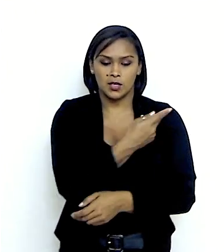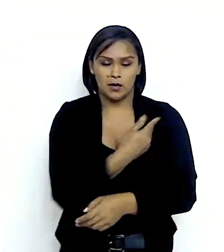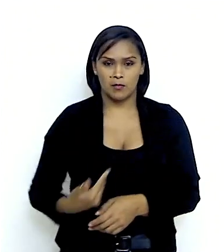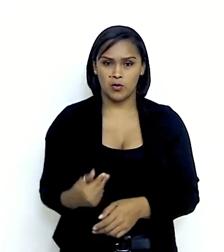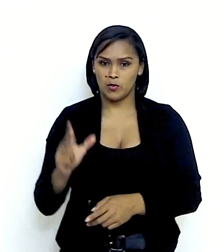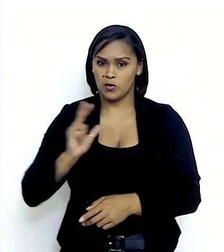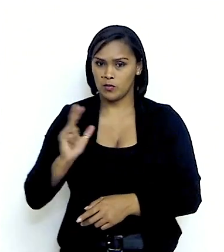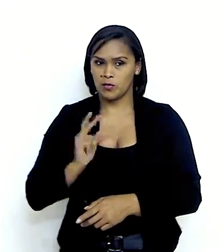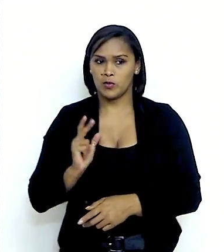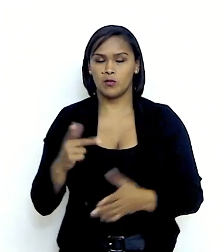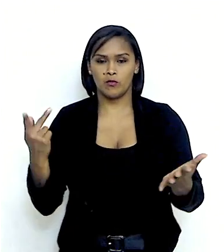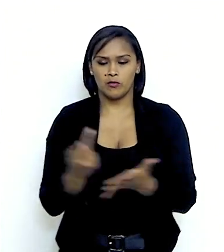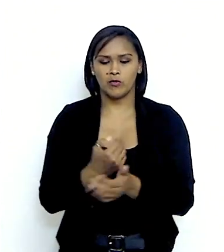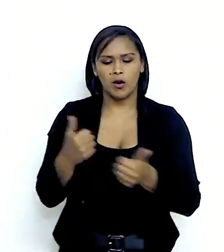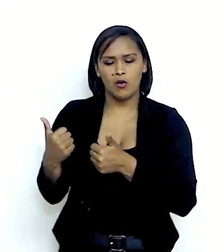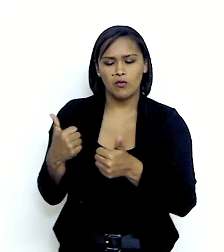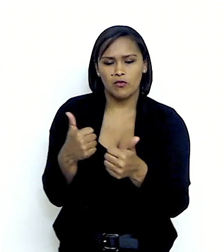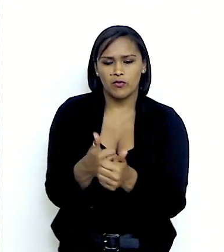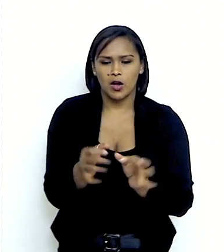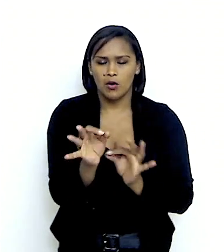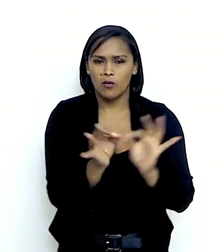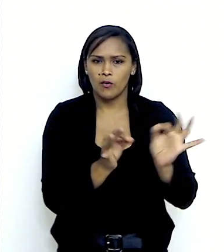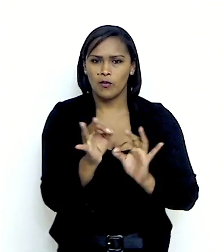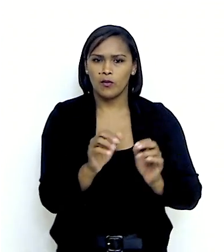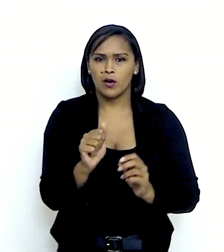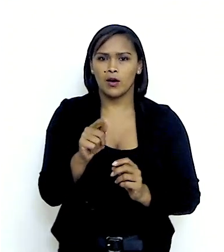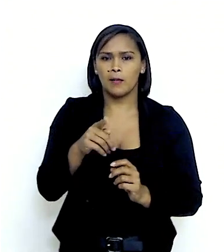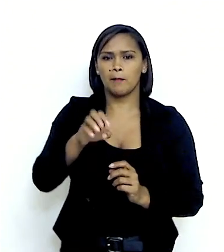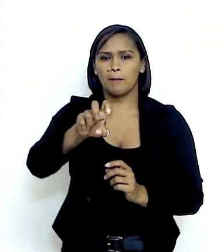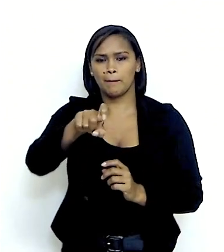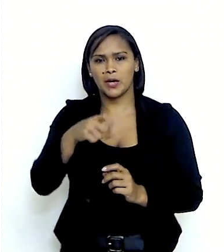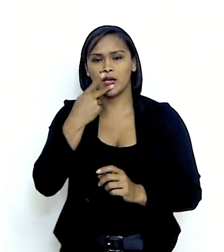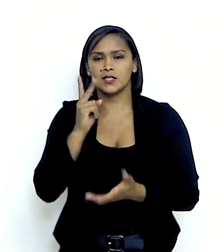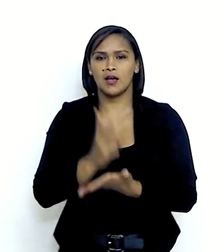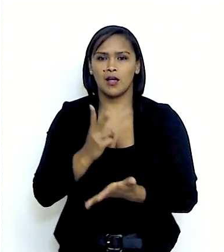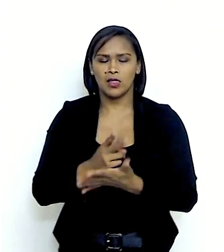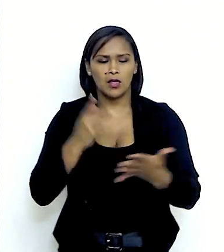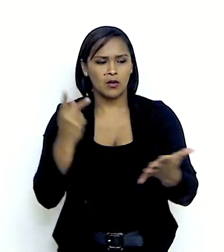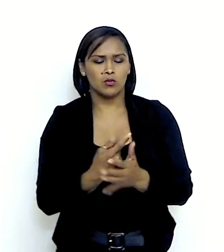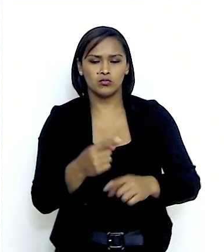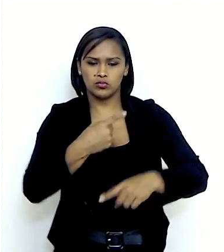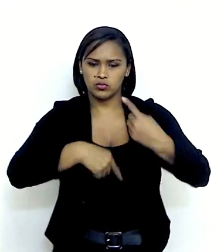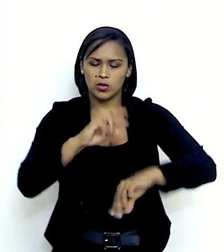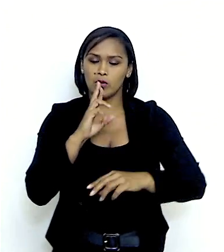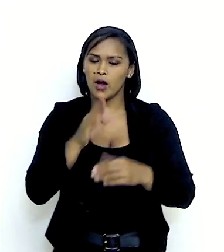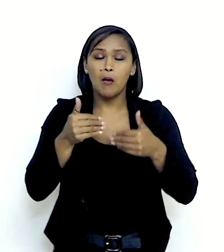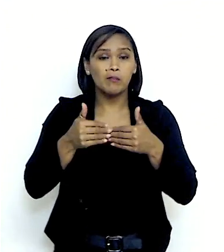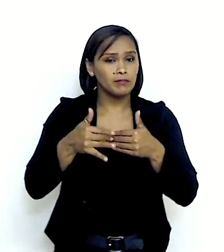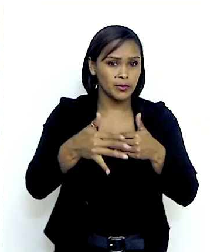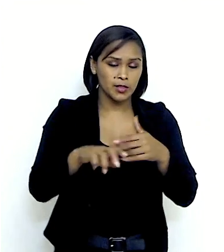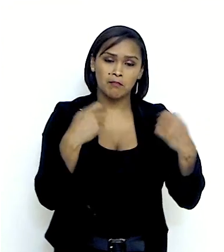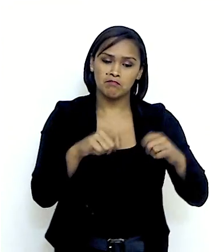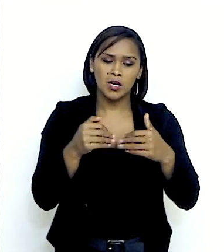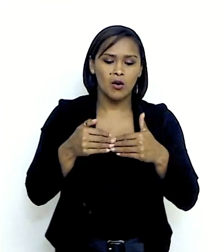público-privada conduzida em coordenação com a Apex, ela tem gerado resultados. Esses são processos, né, conquistas